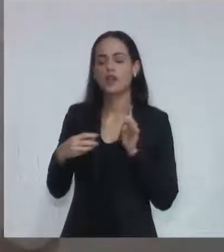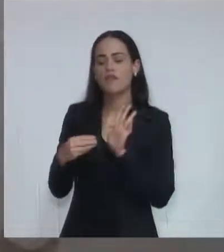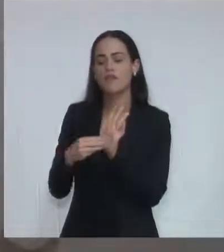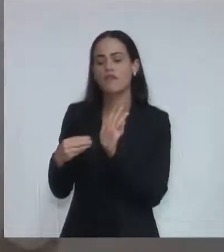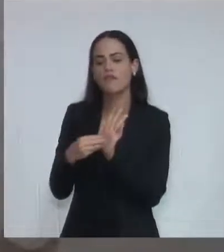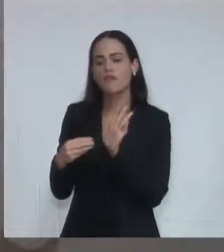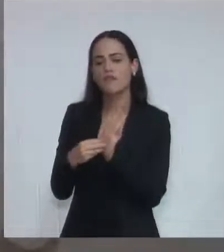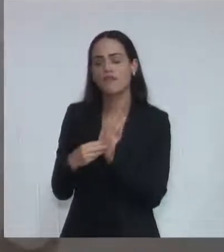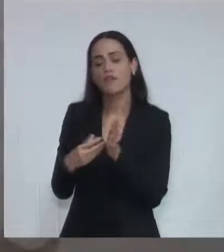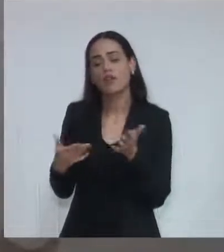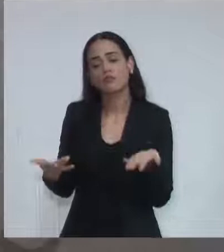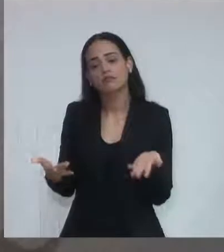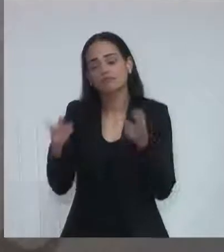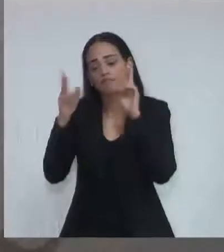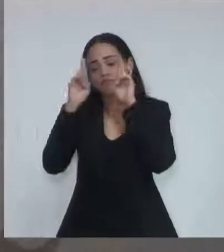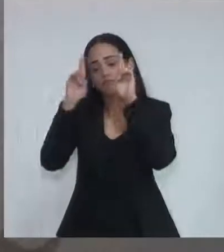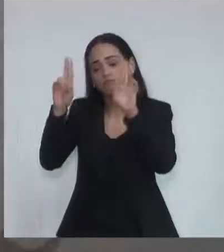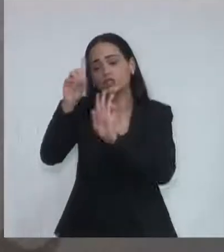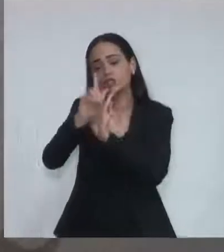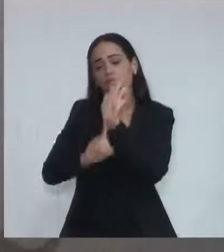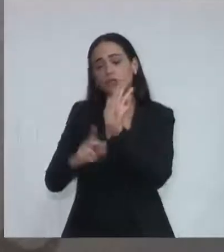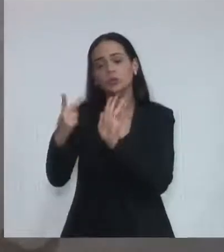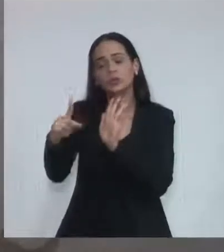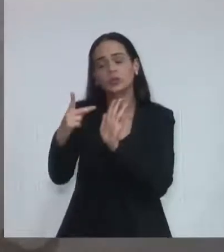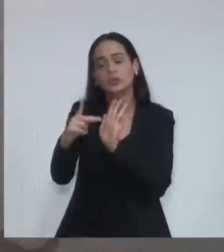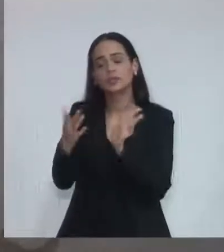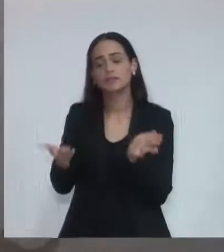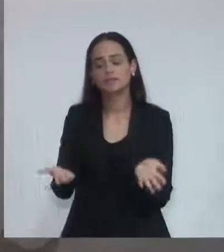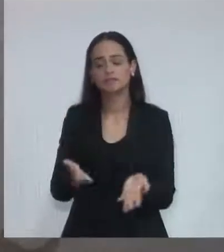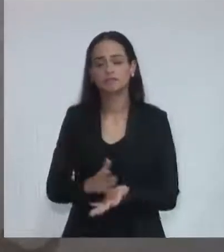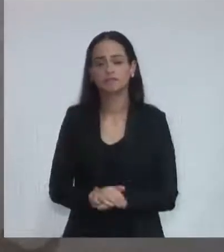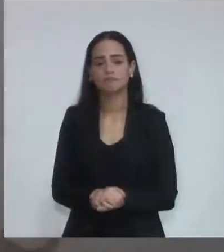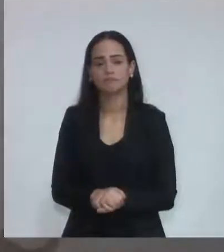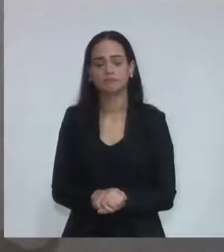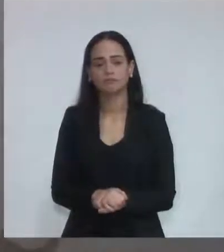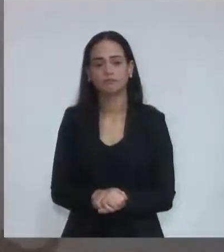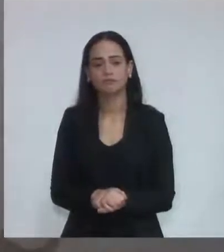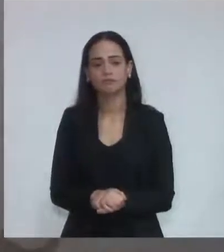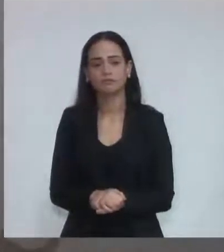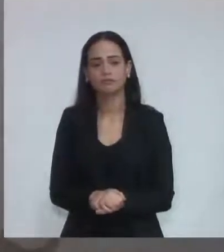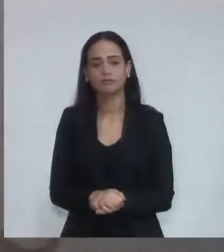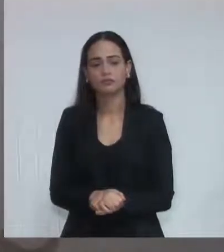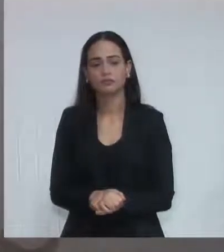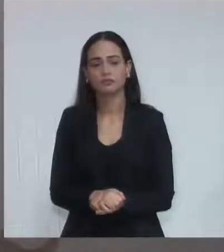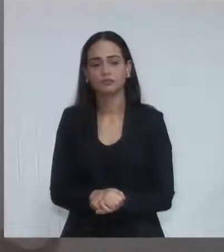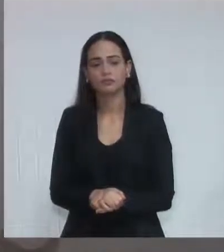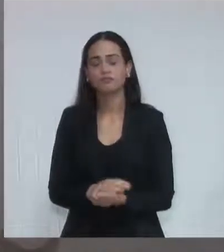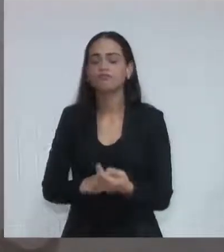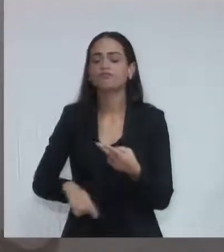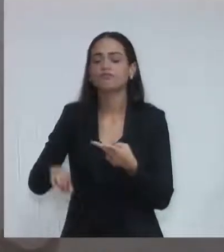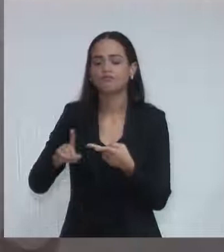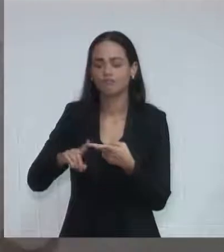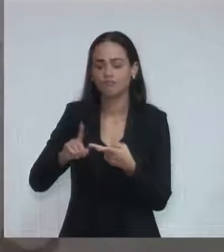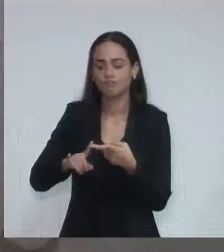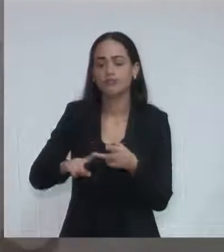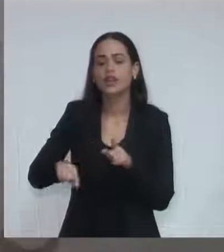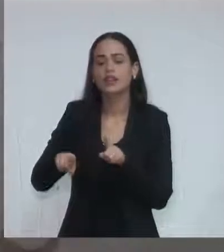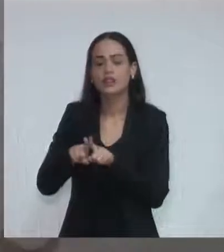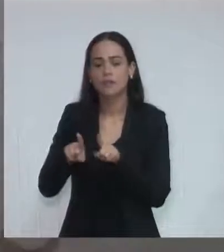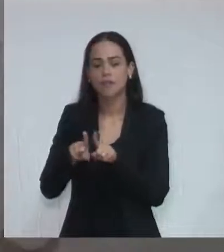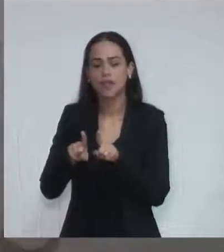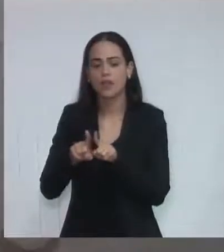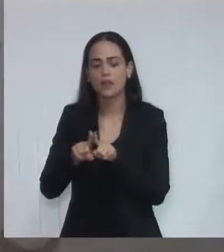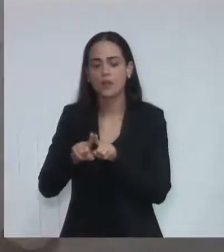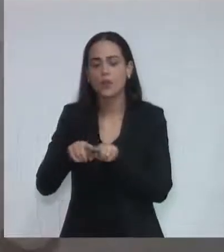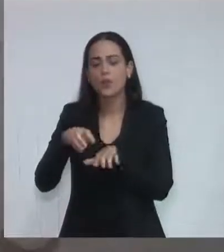no seu direito. Também, senhor presidente, as viaturas, temos cobrado bastante a questão das